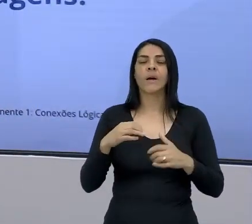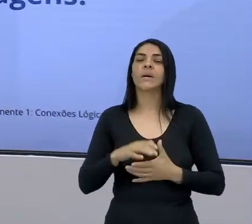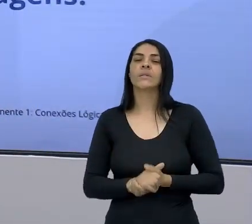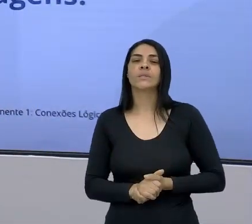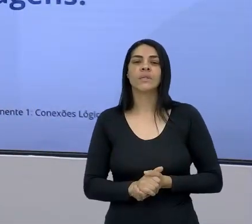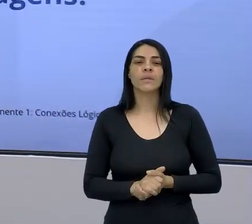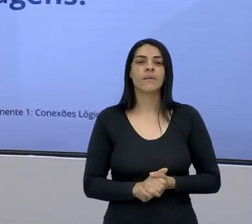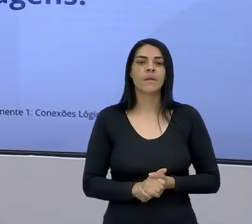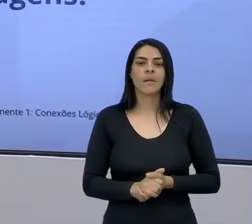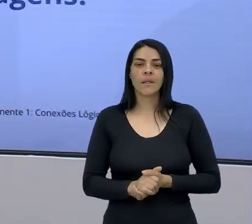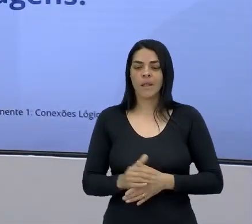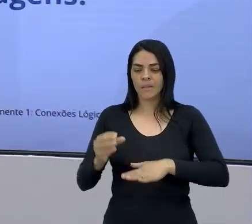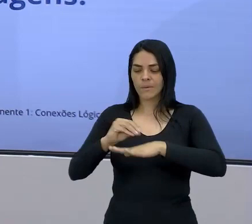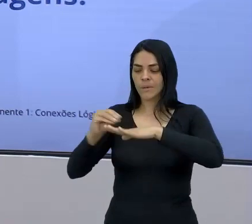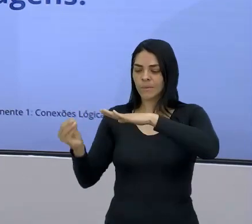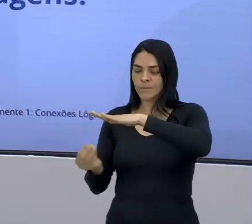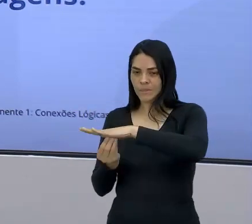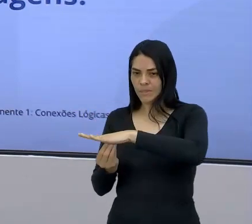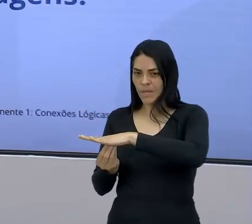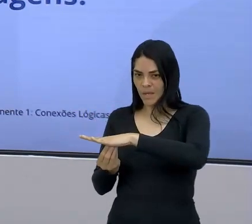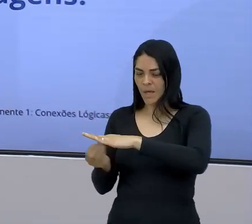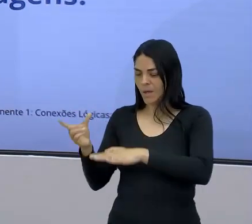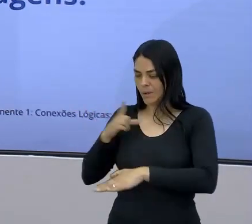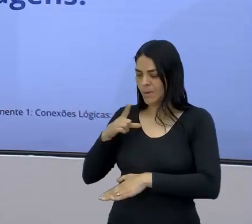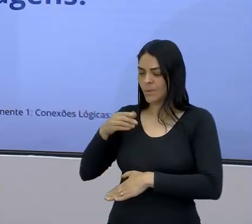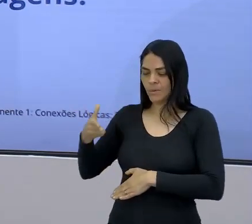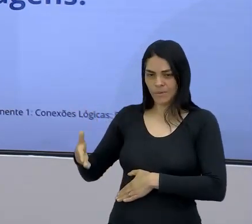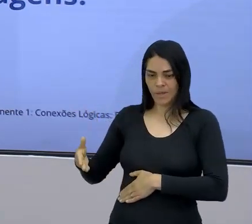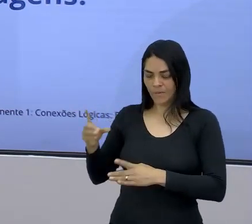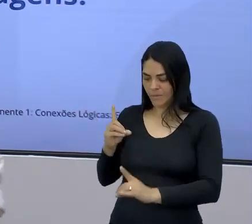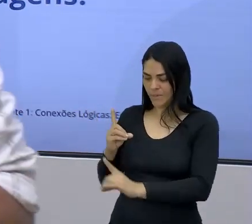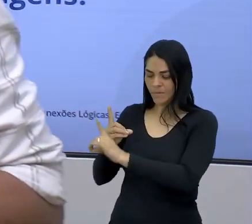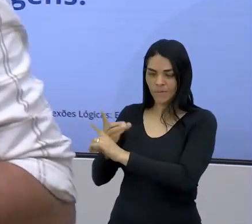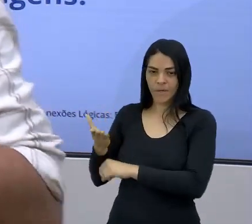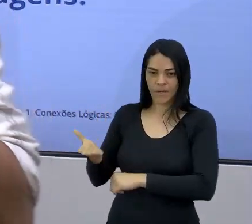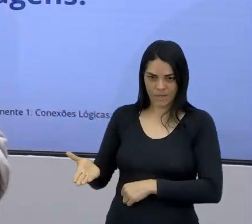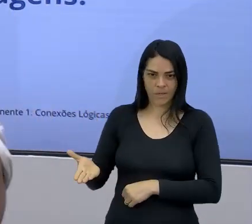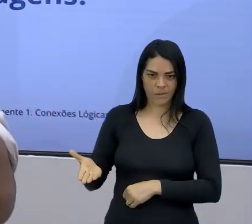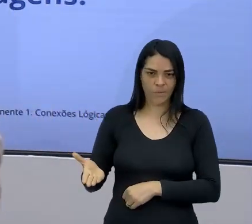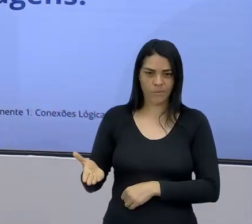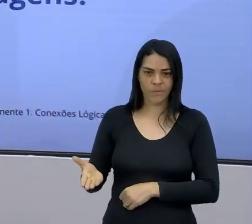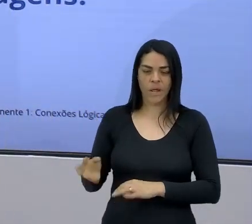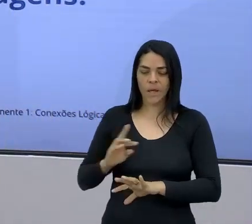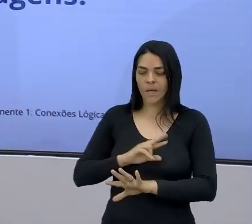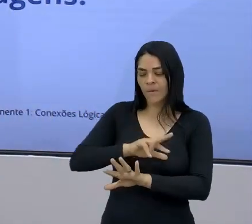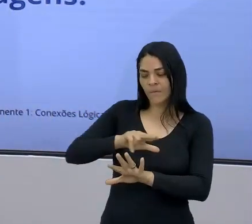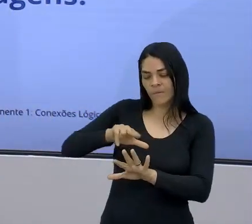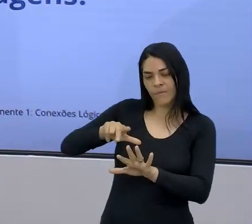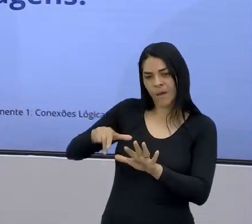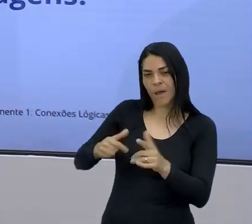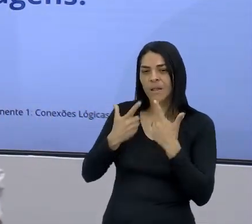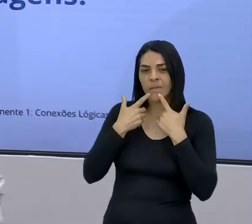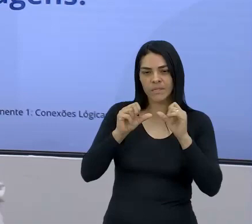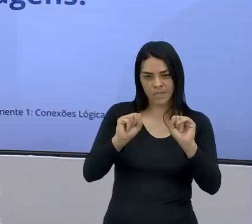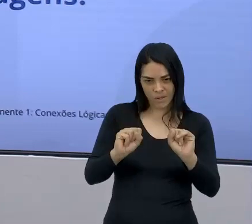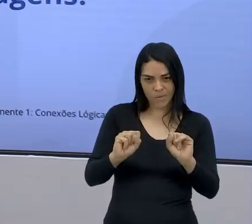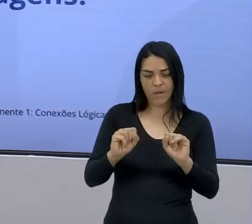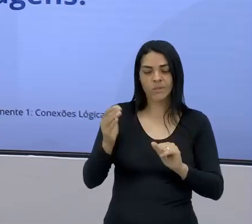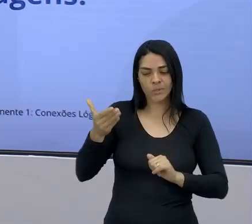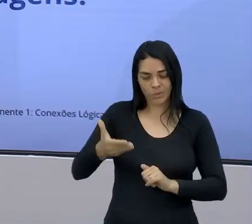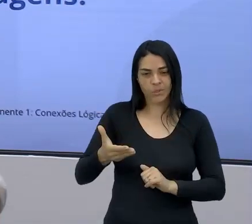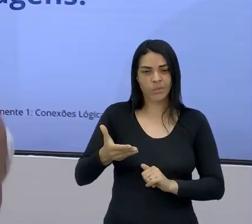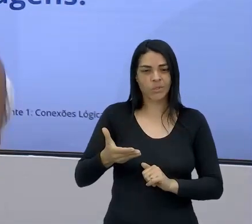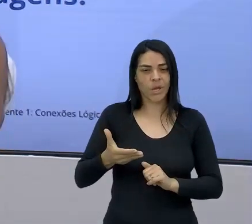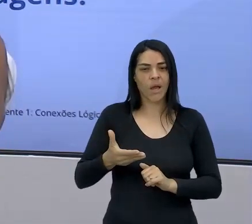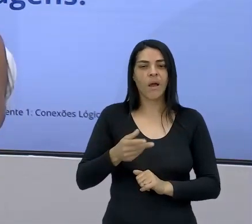lá no repositório, né? E você vai achar esse linkzinho falando sobre cada uma dessas linguagens. Apesar de existir várias outras, eu falei para vocês